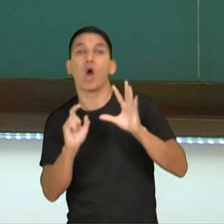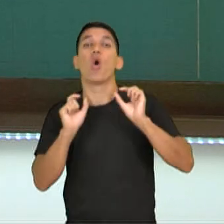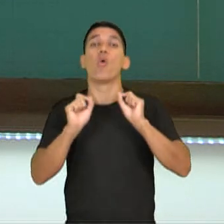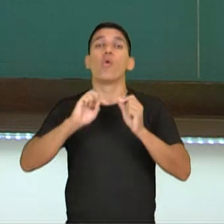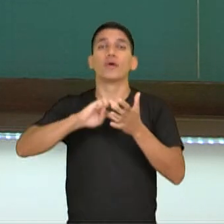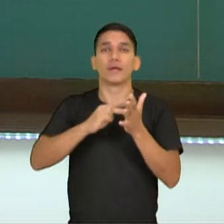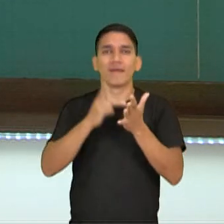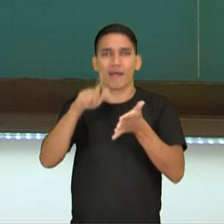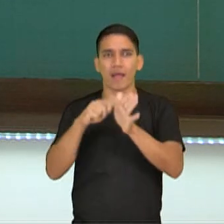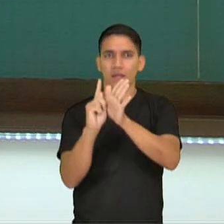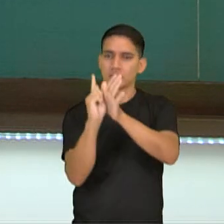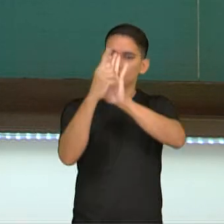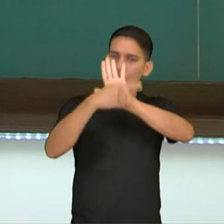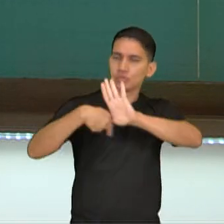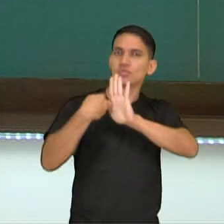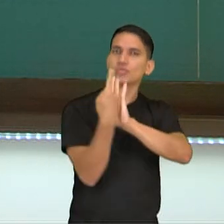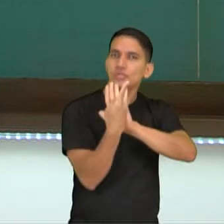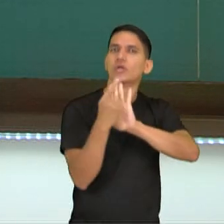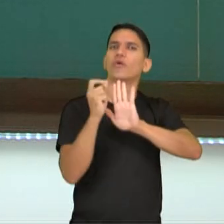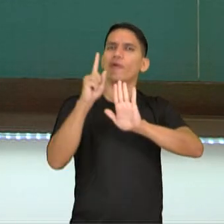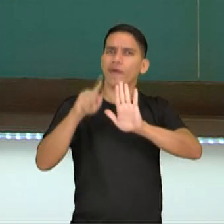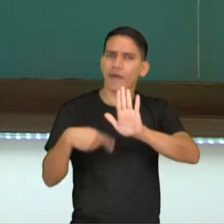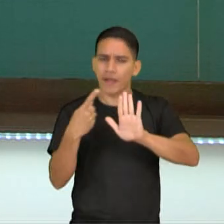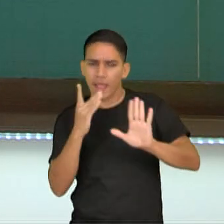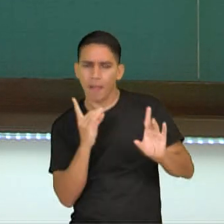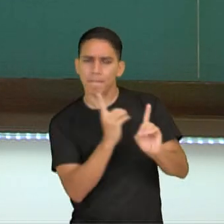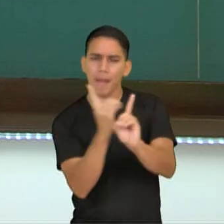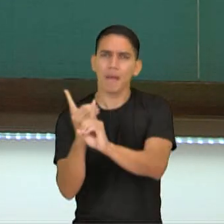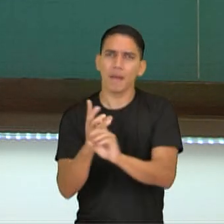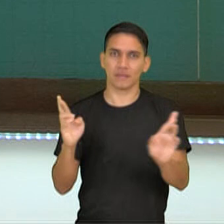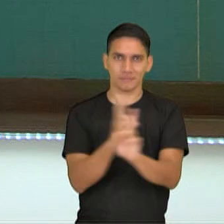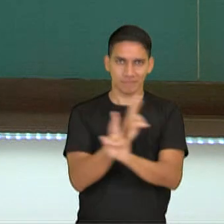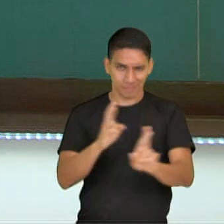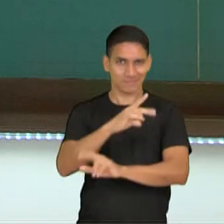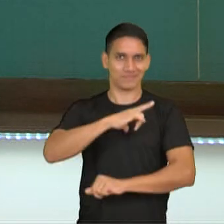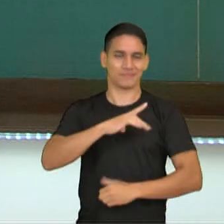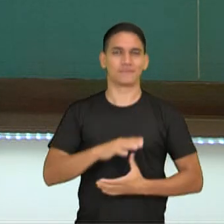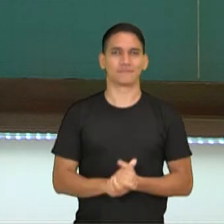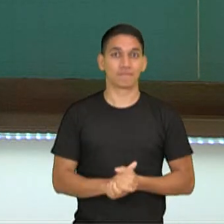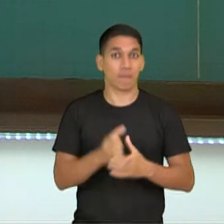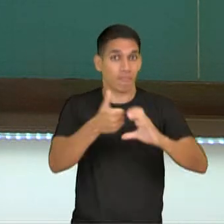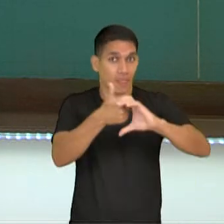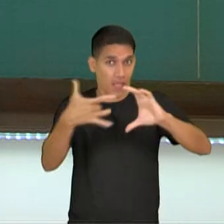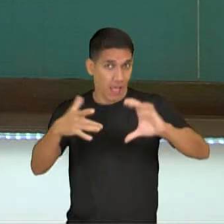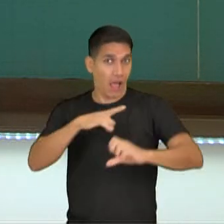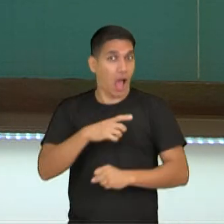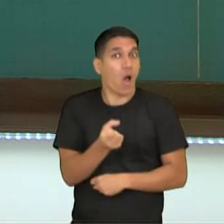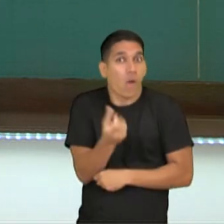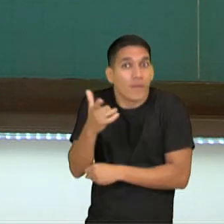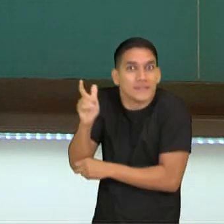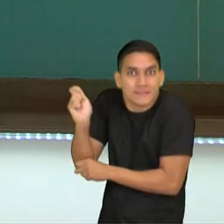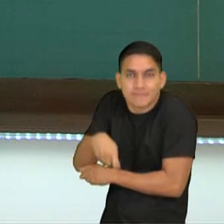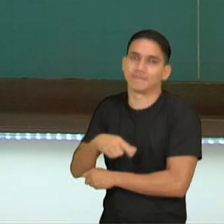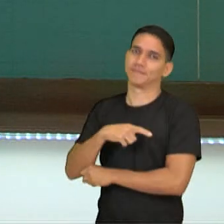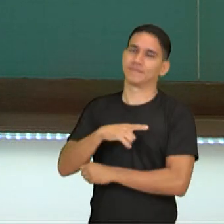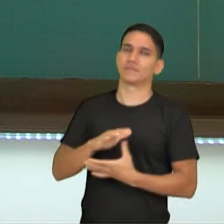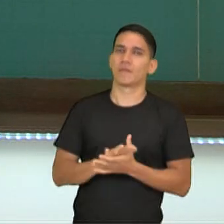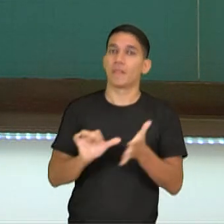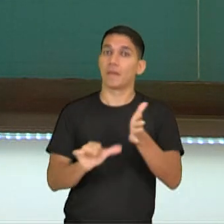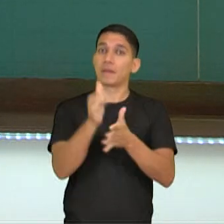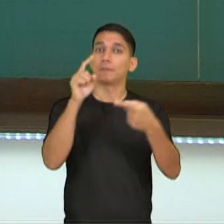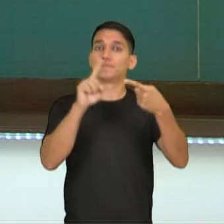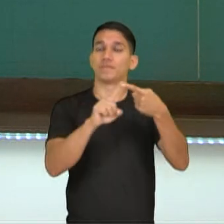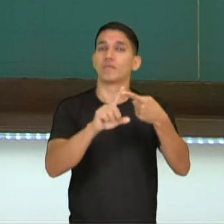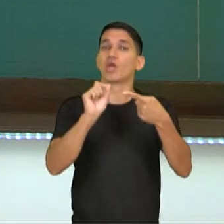a circunferência trigonométrica, que é onde nós encontramos essas relações. Então ela tem algumas características importantes. A primeira delas, de